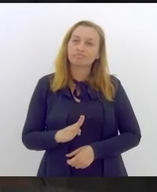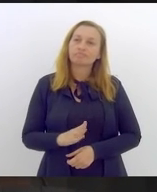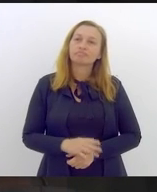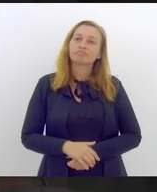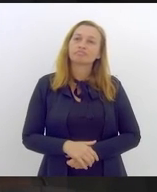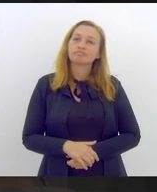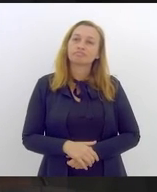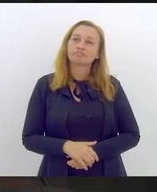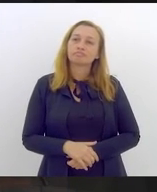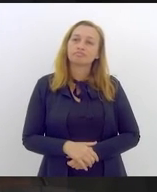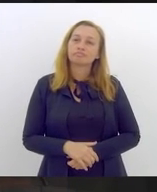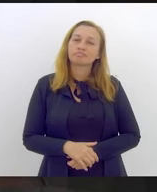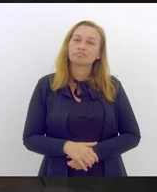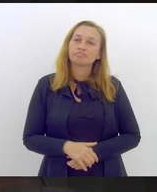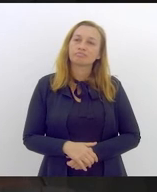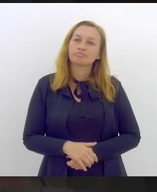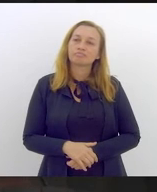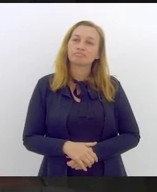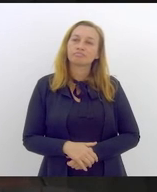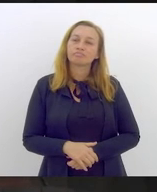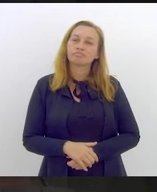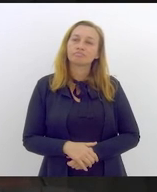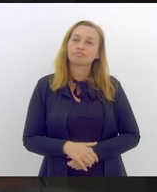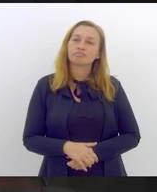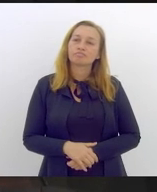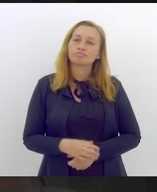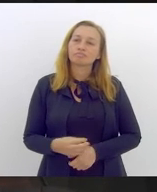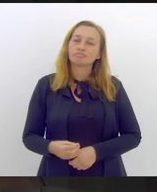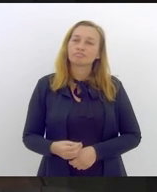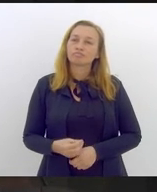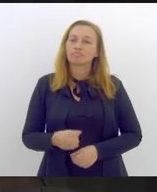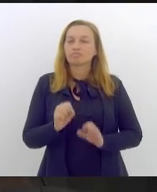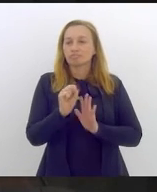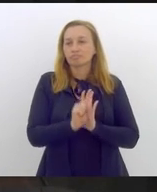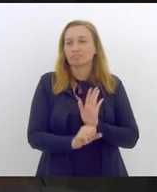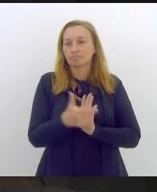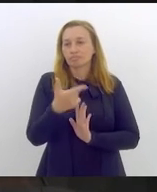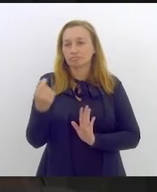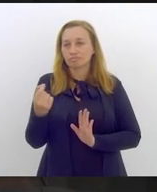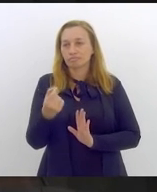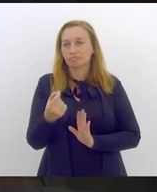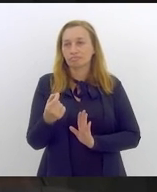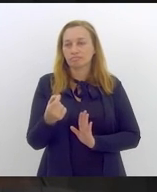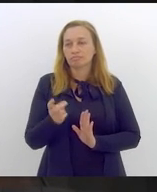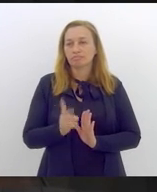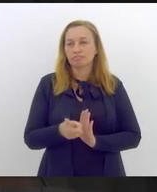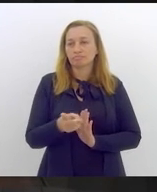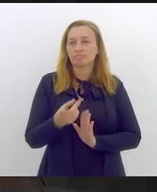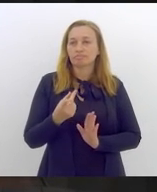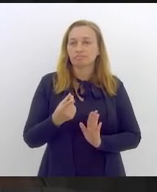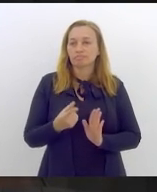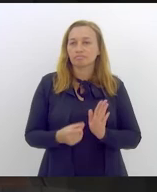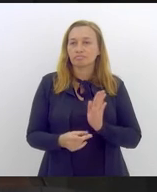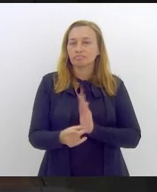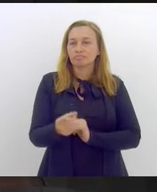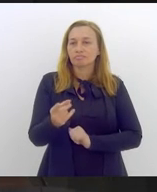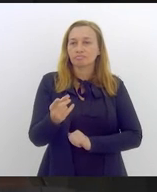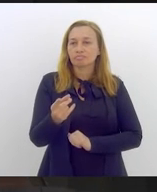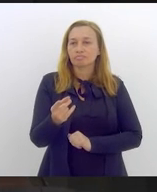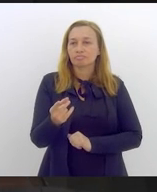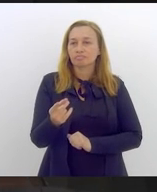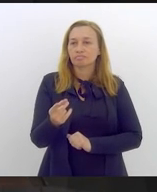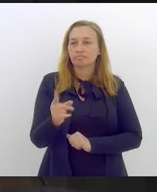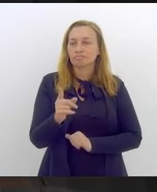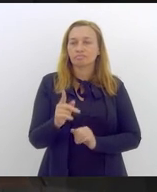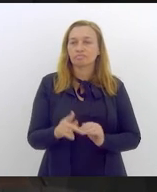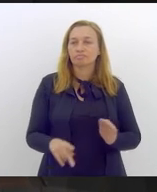da intelect intelectualidade da vida pública brasileira do século 20 eu me refiro eu sempre eterno eu sempre imortal não apenas porque